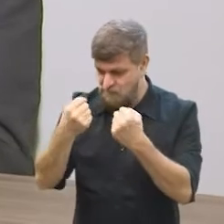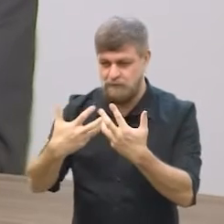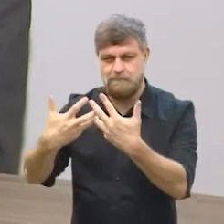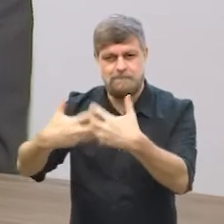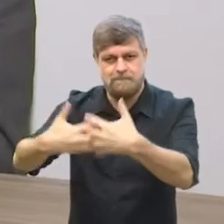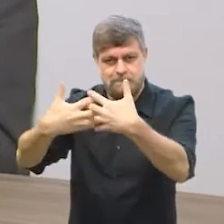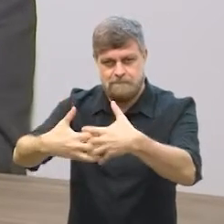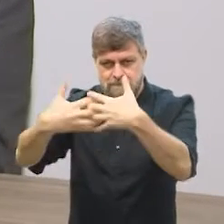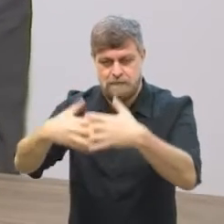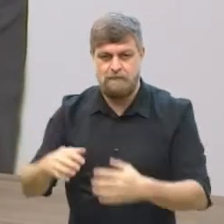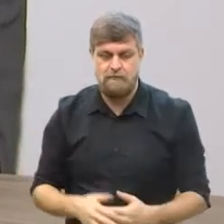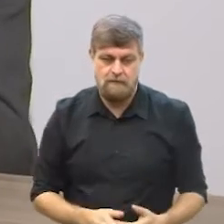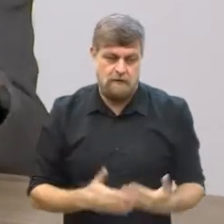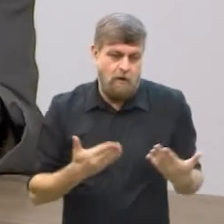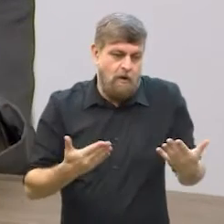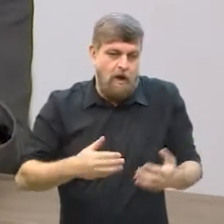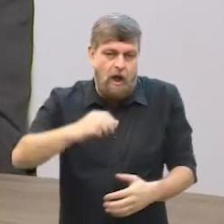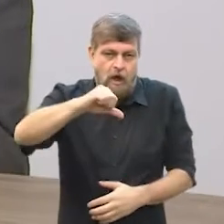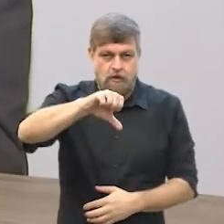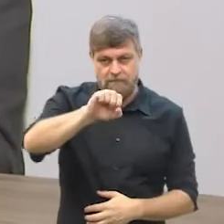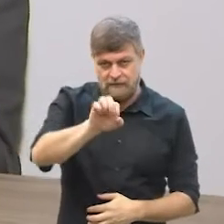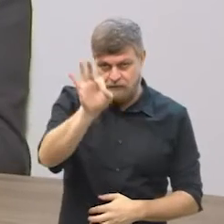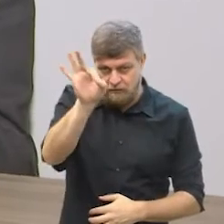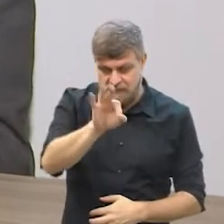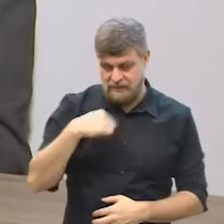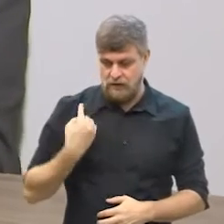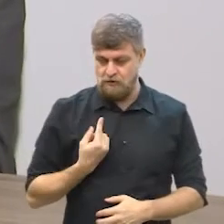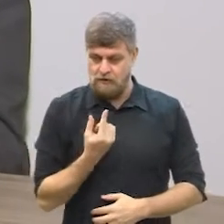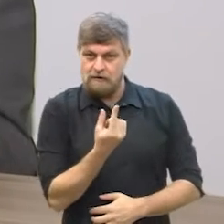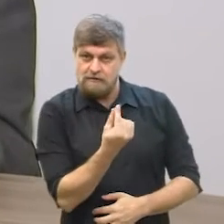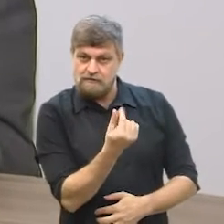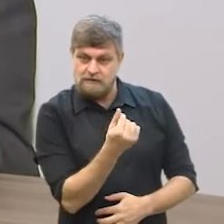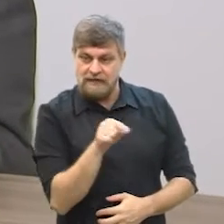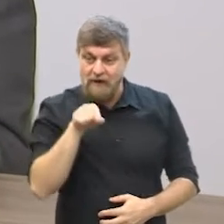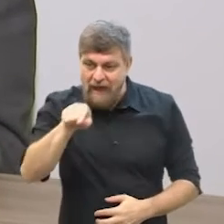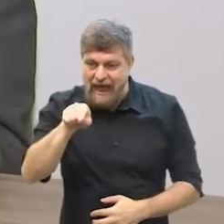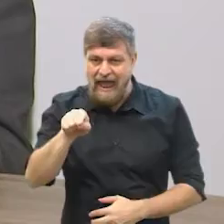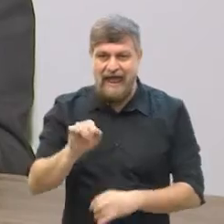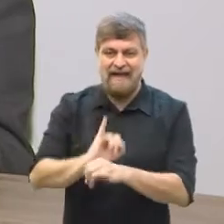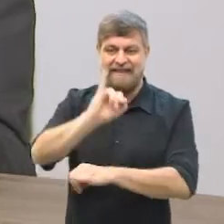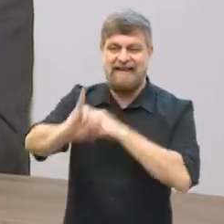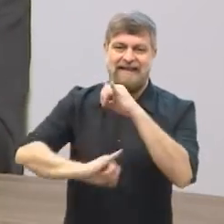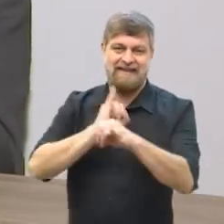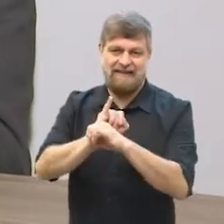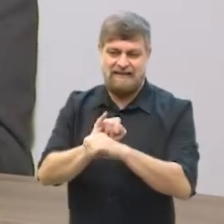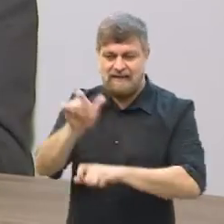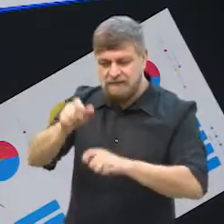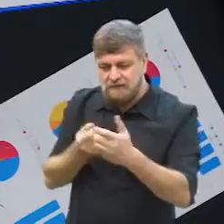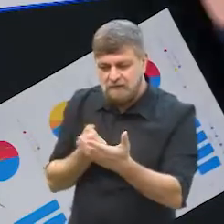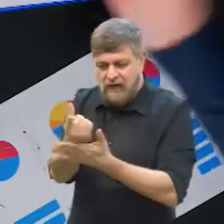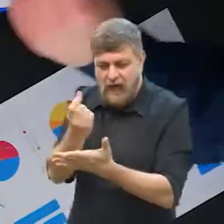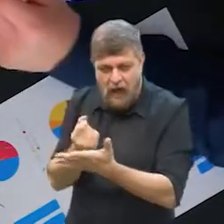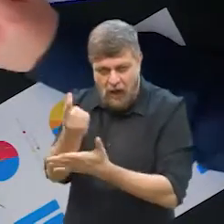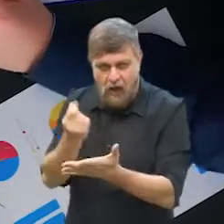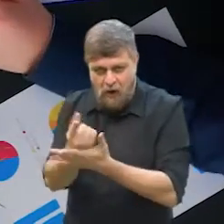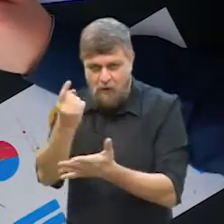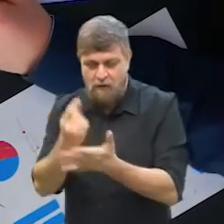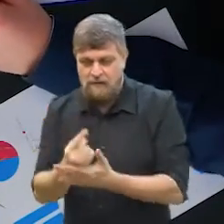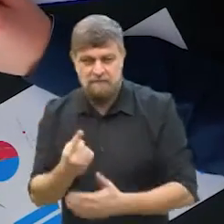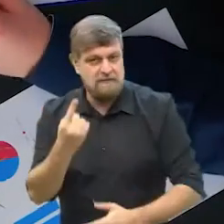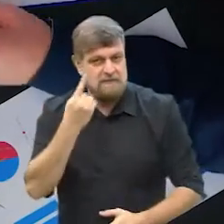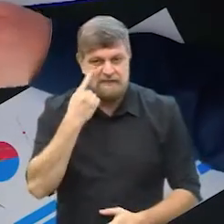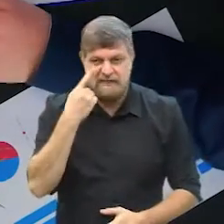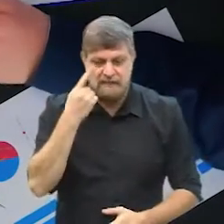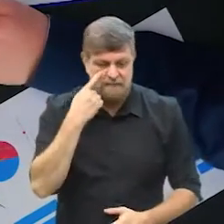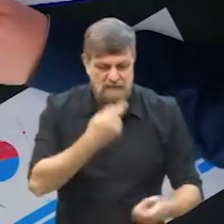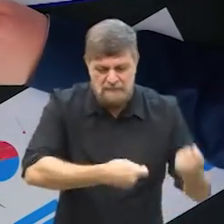forte hoje, diga-se passagem que 98% do nosso dinheiro é virtual, ele não existe no físico, você não